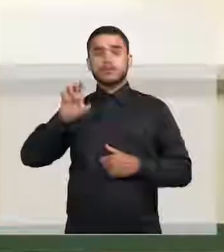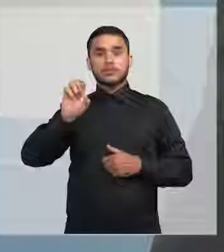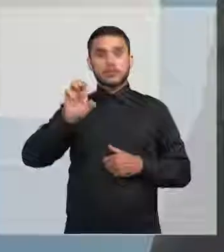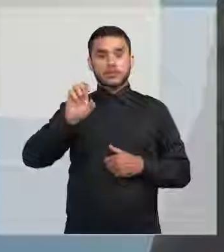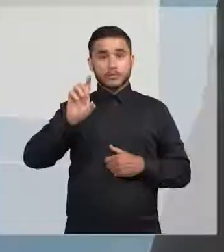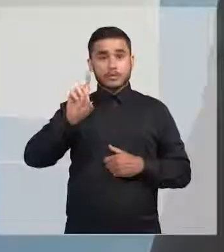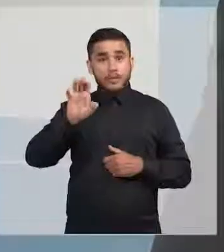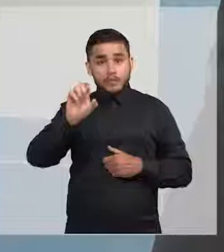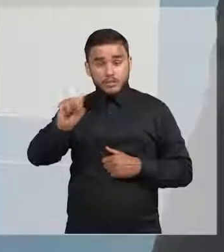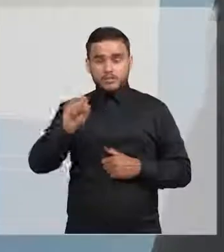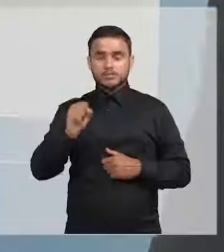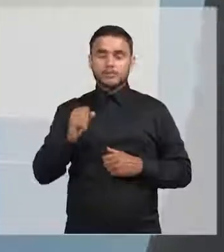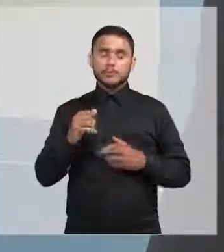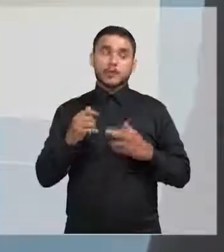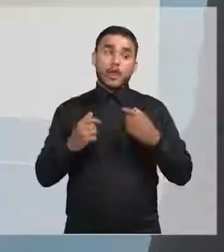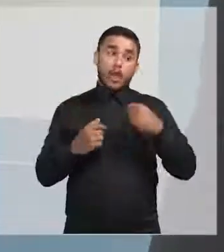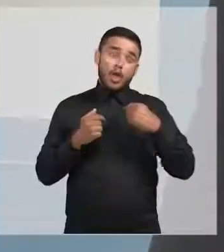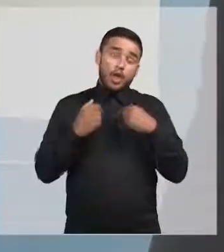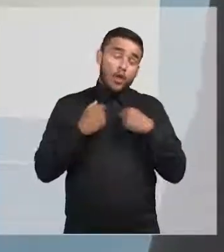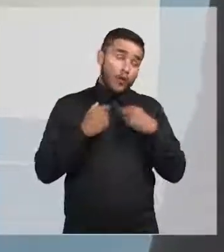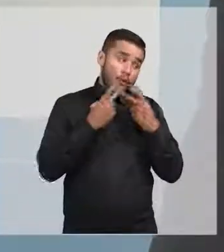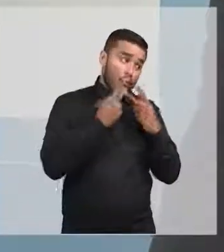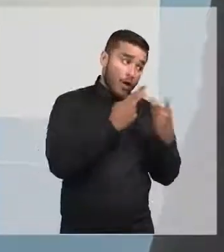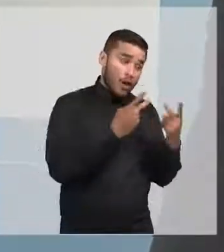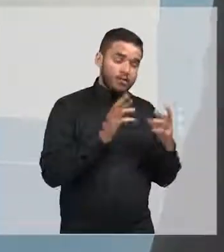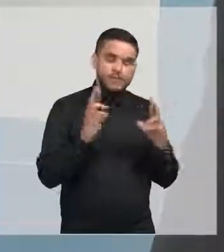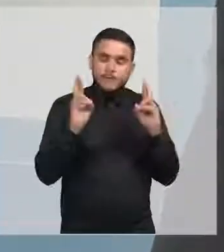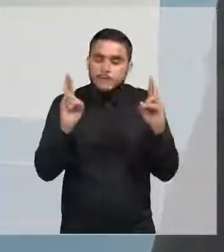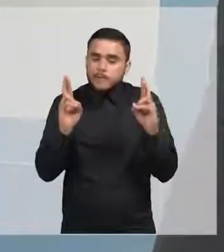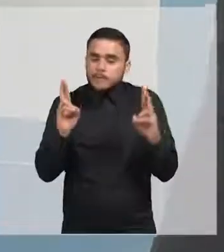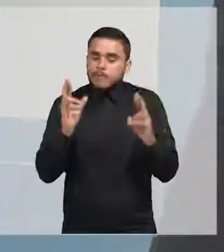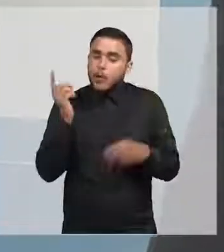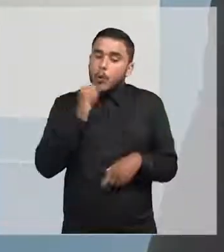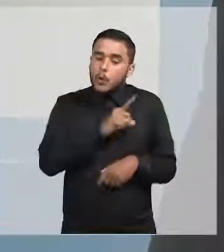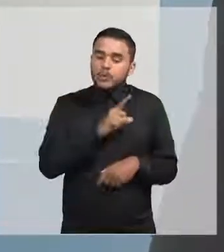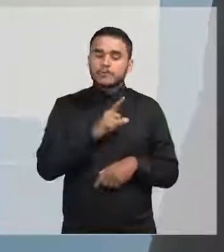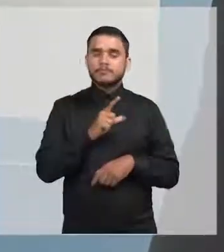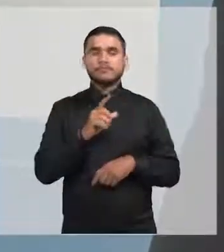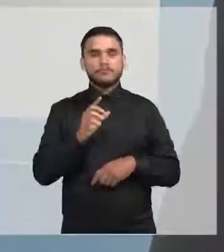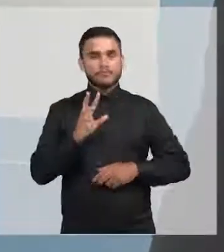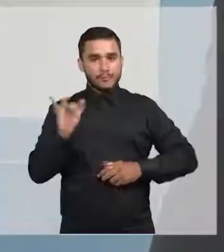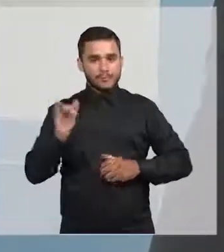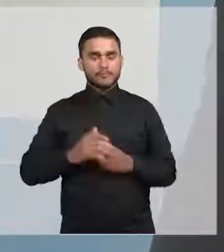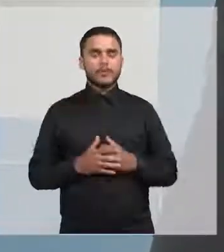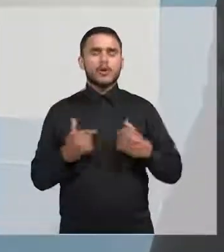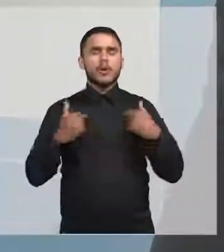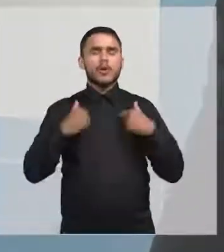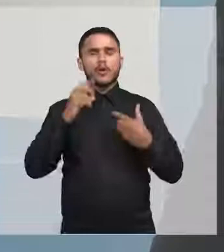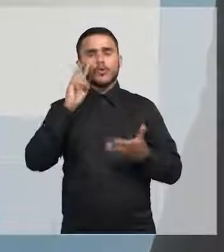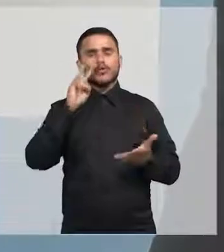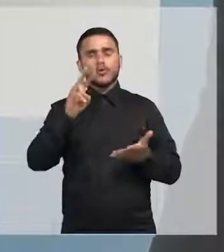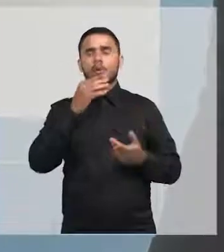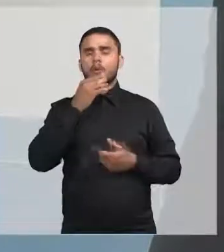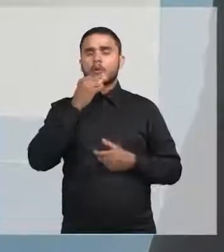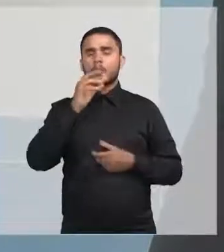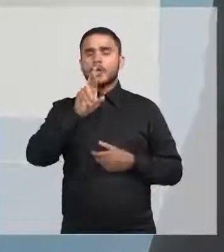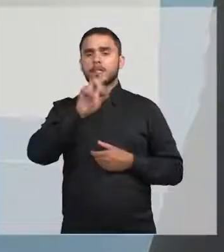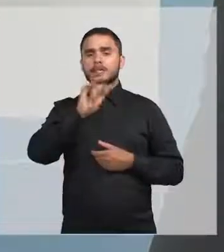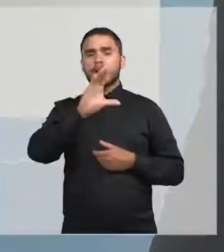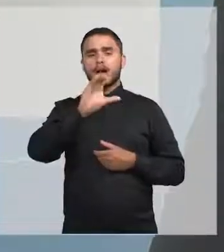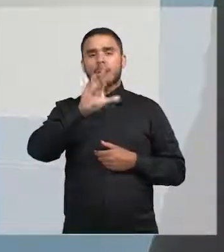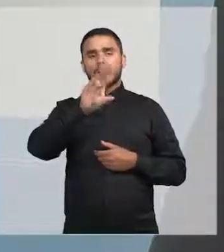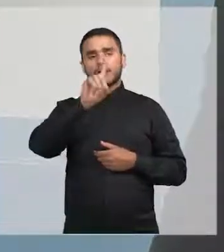Luiz, torcer para esse rapaz que dê tudo certo. Eu vi hoje um grande economista, o Amaral, Ricardo